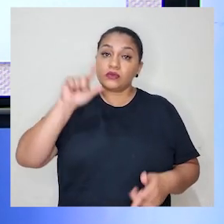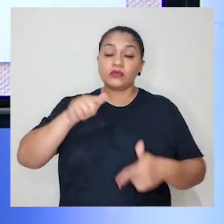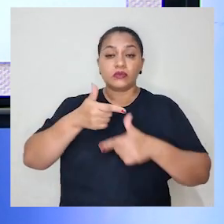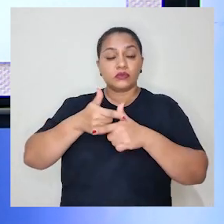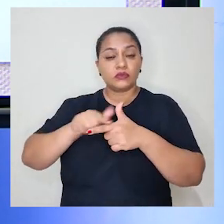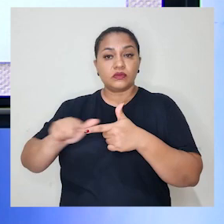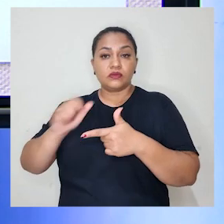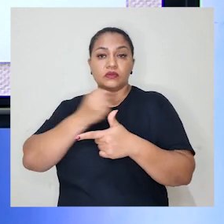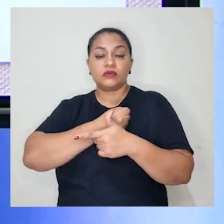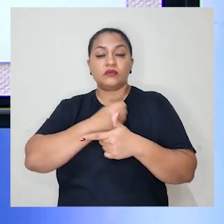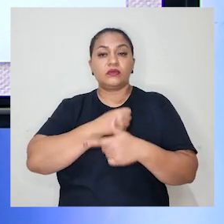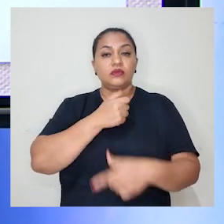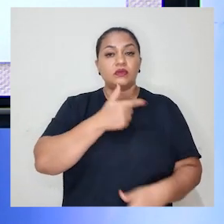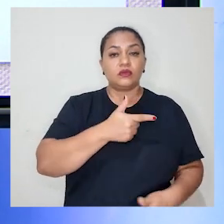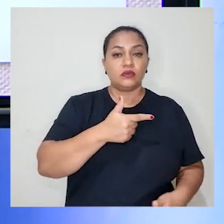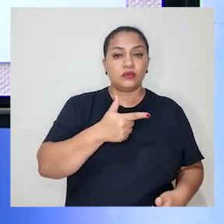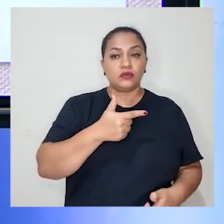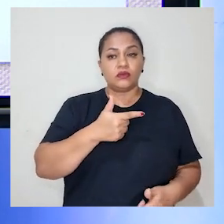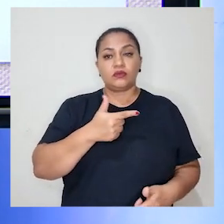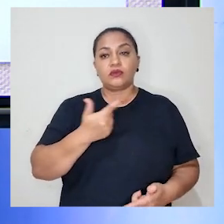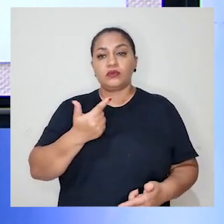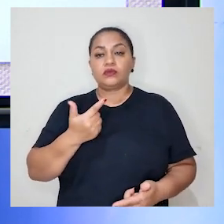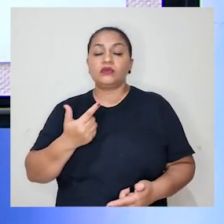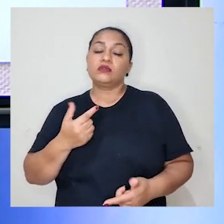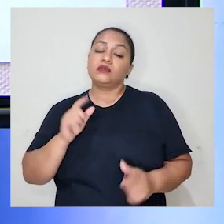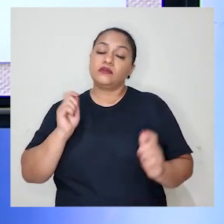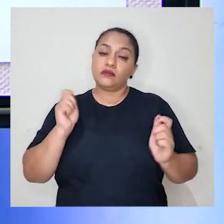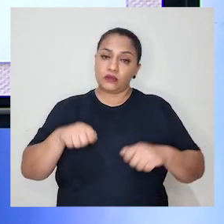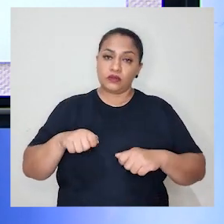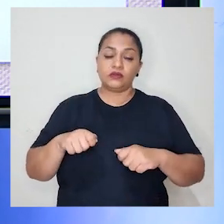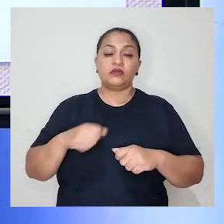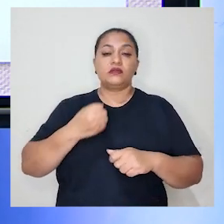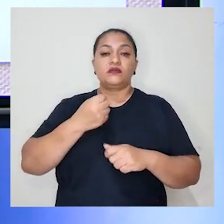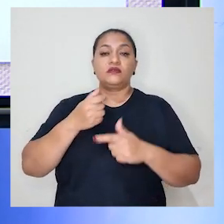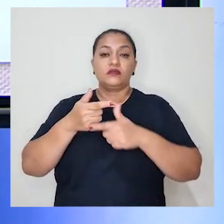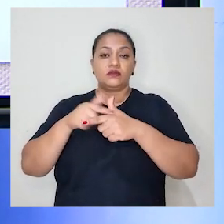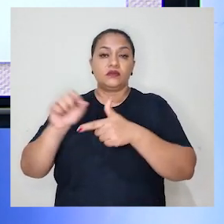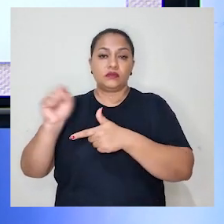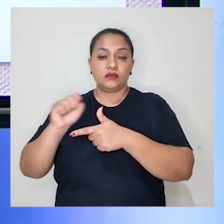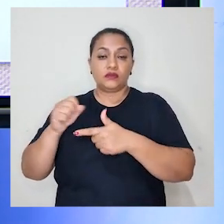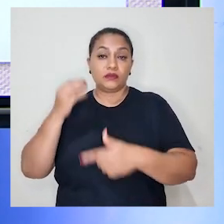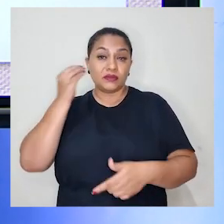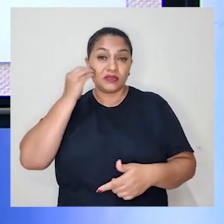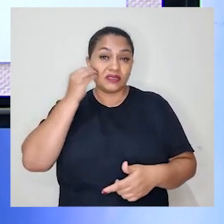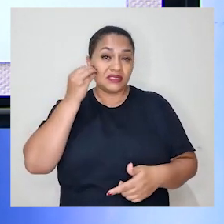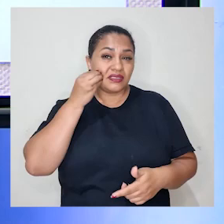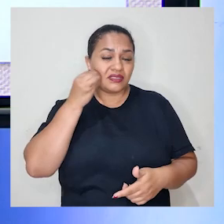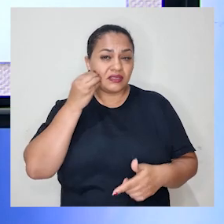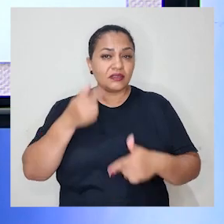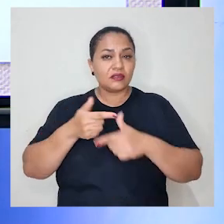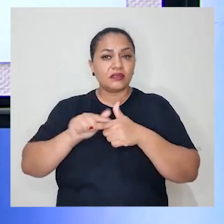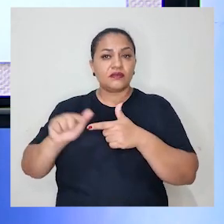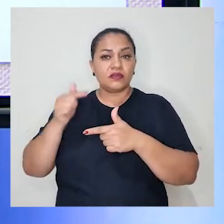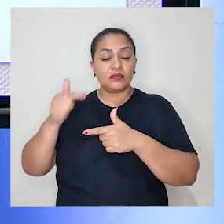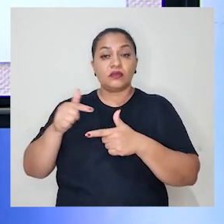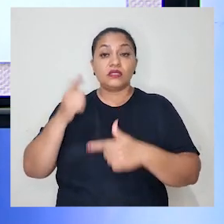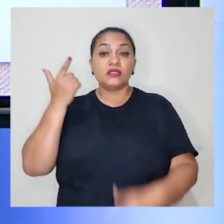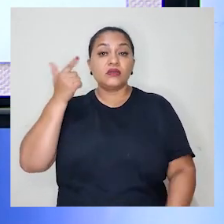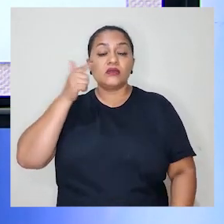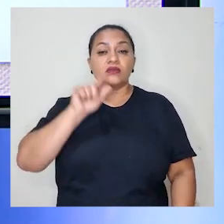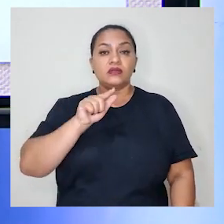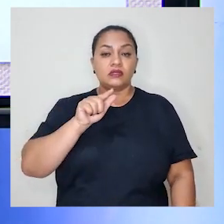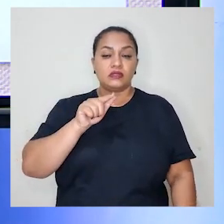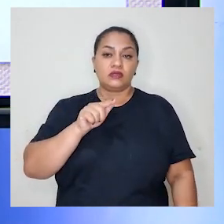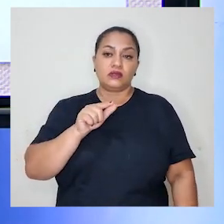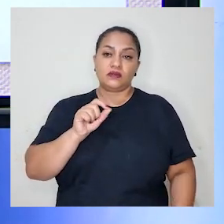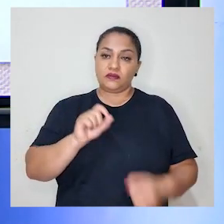dividir o número por 2 3 vezes, vai ser divisível por 8. Então, vamos tentar dividir por 2. Se a gente conseguir fazer